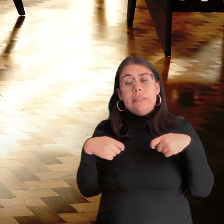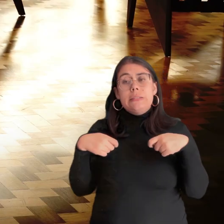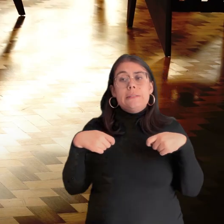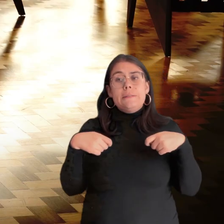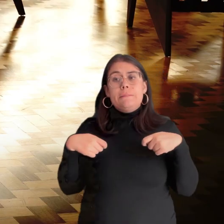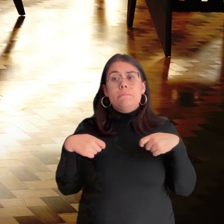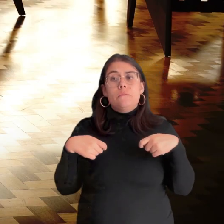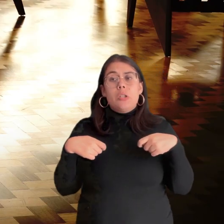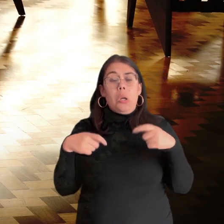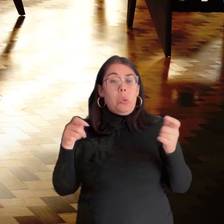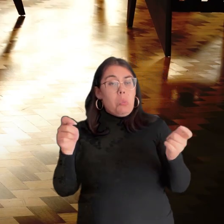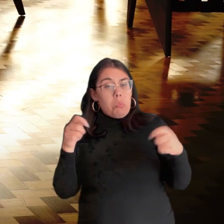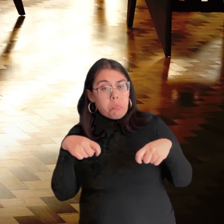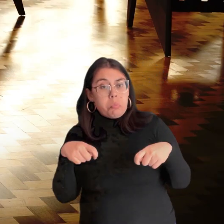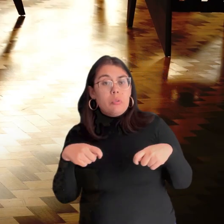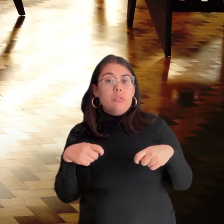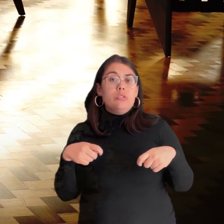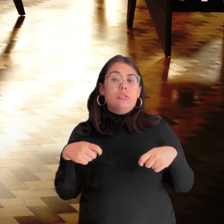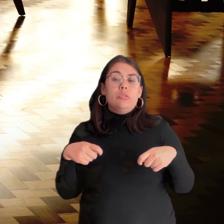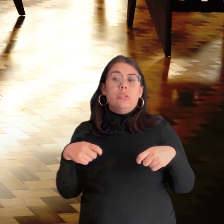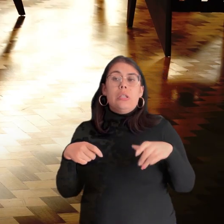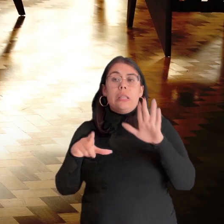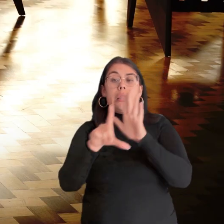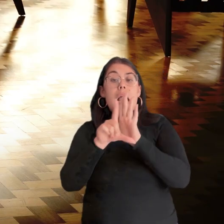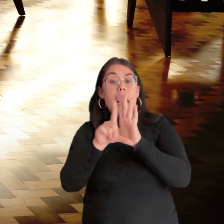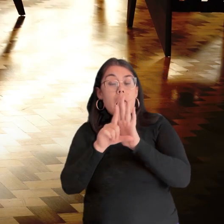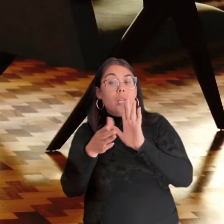legislação de tombamento, né?